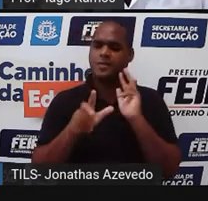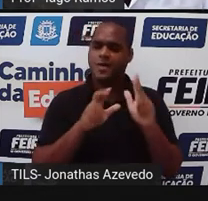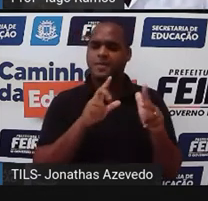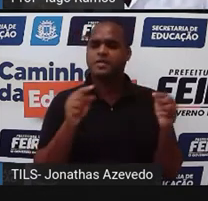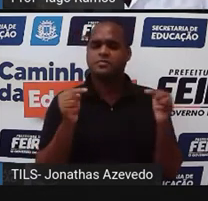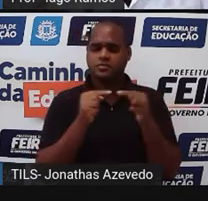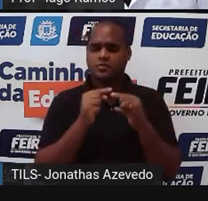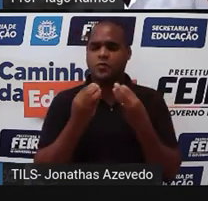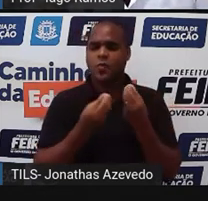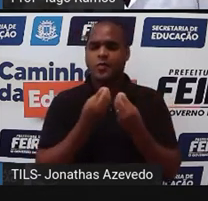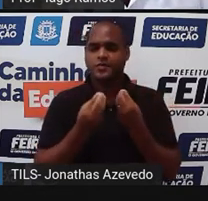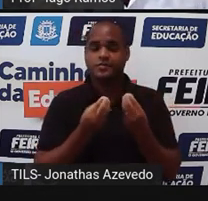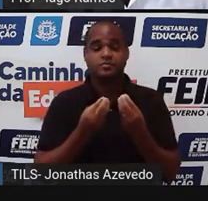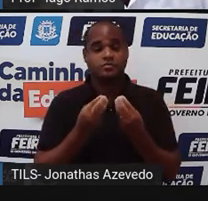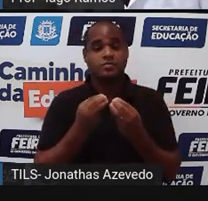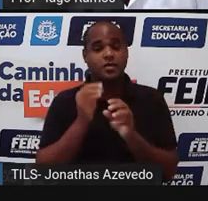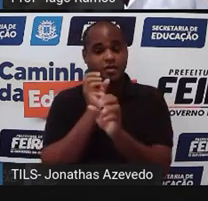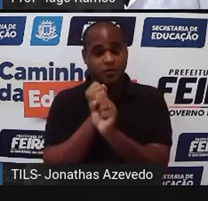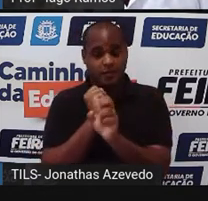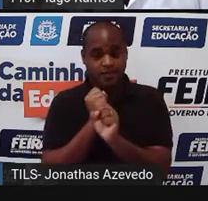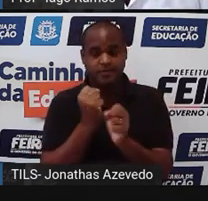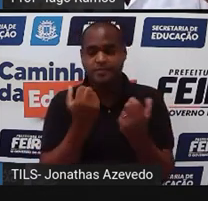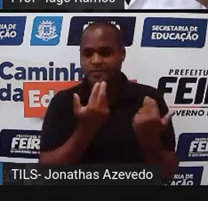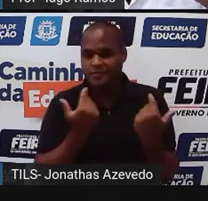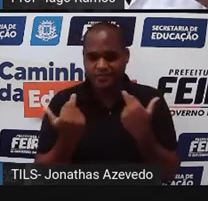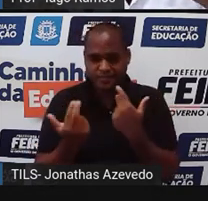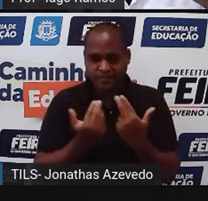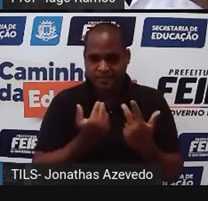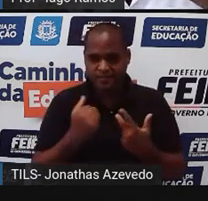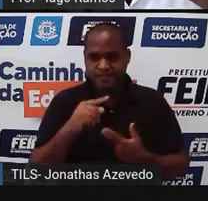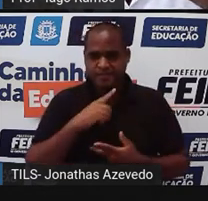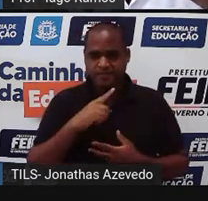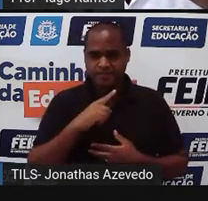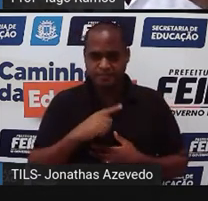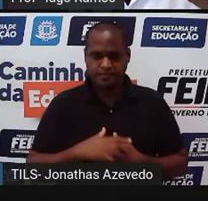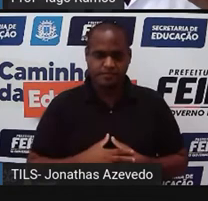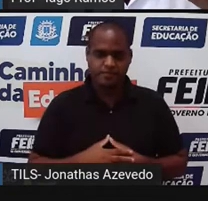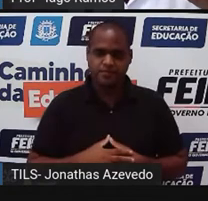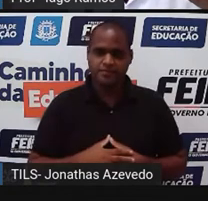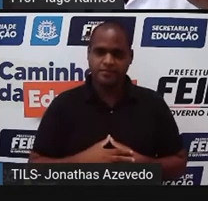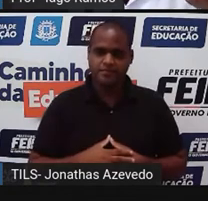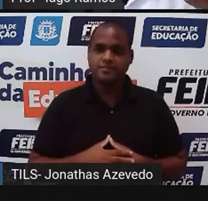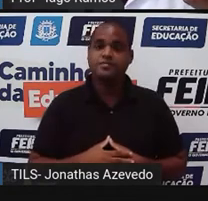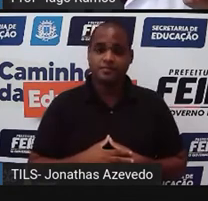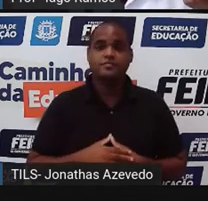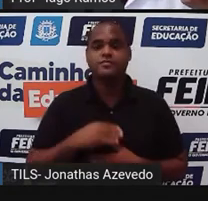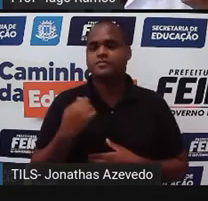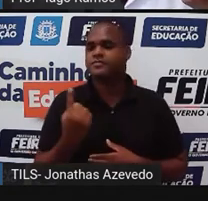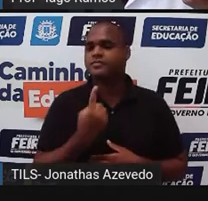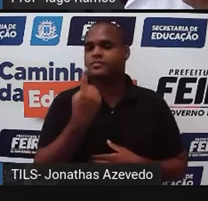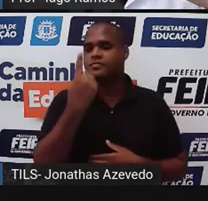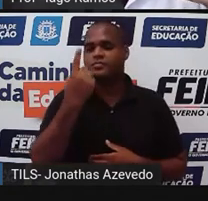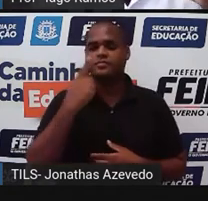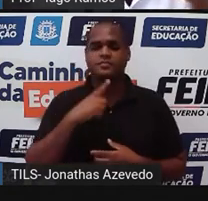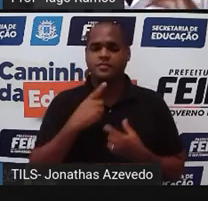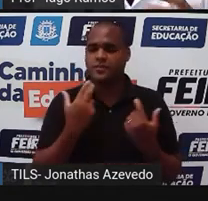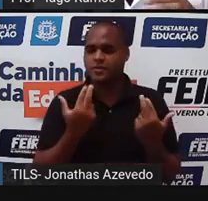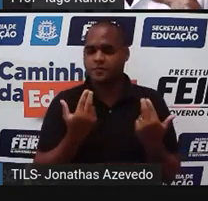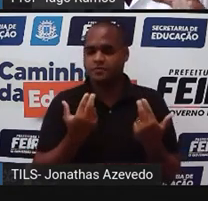comprimento os comprimentos são iguais e as alturas são iguais